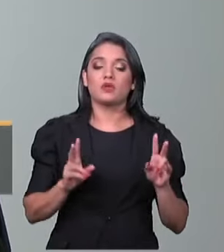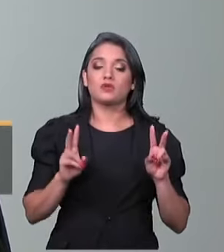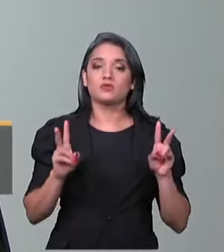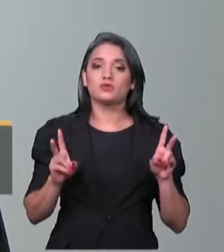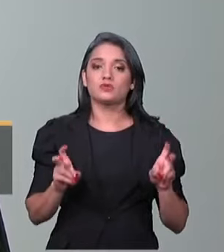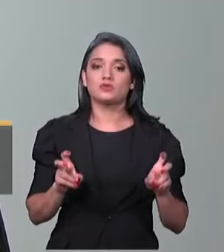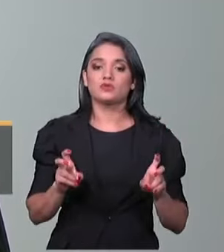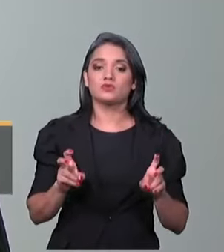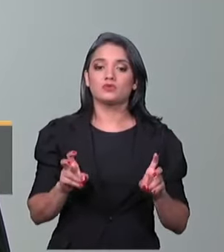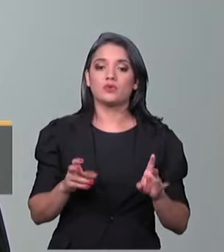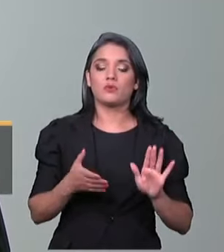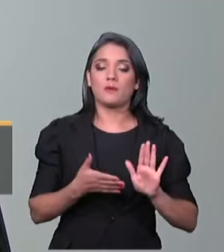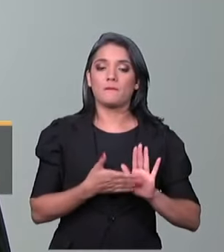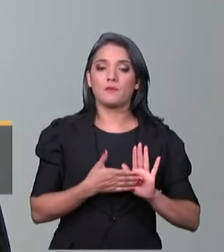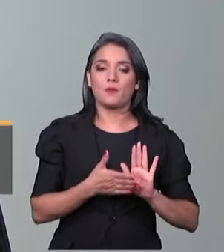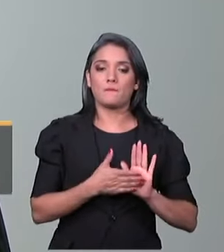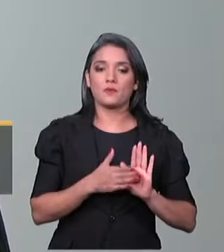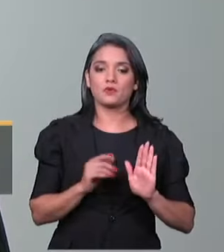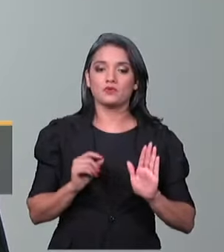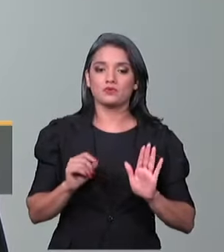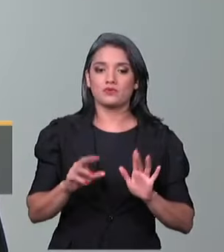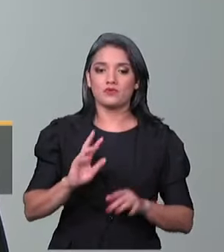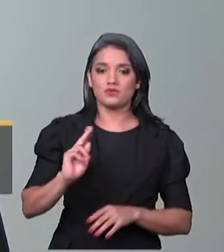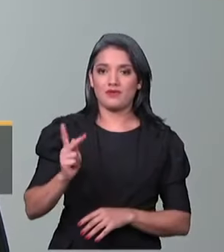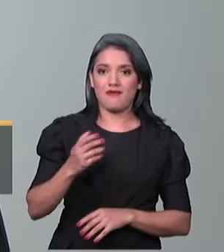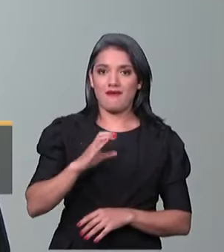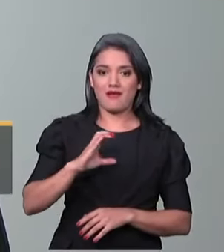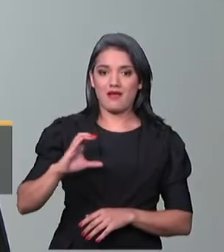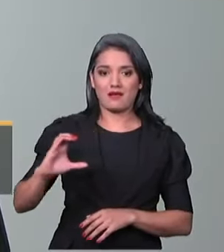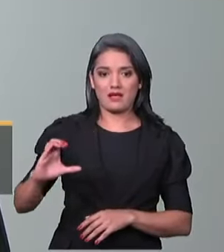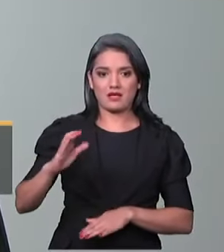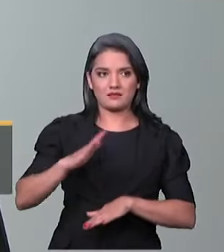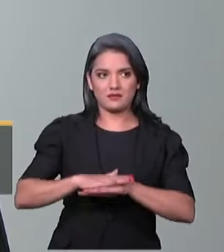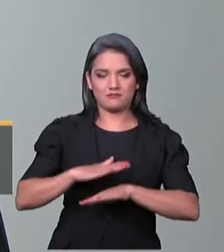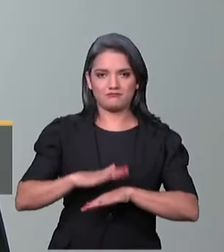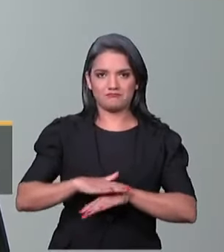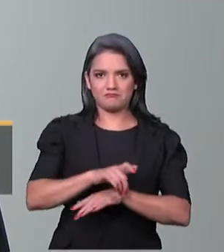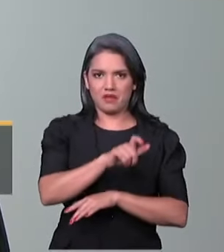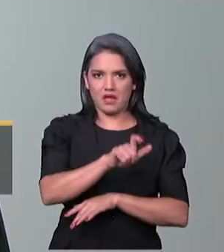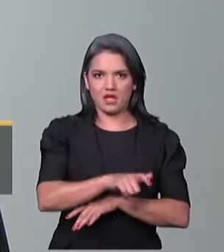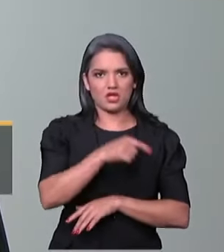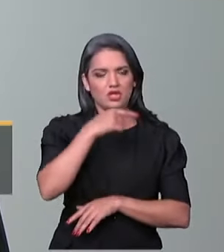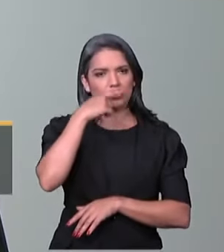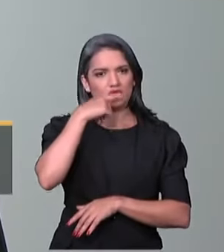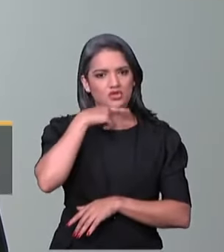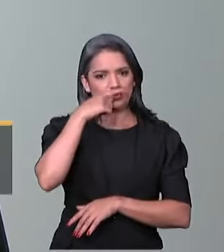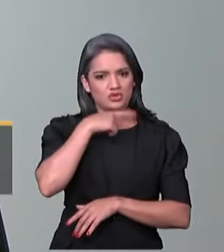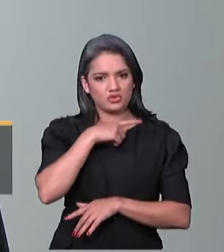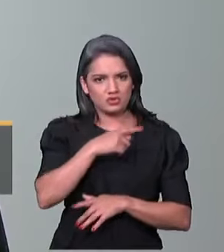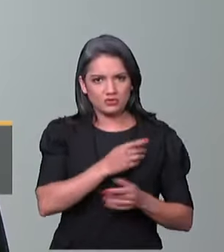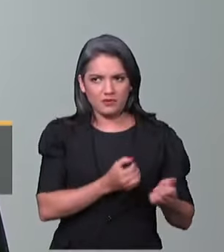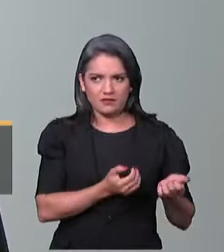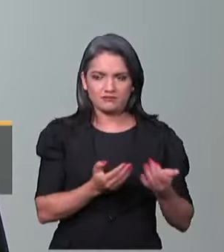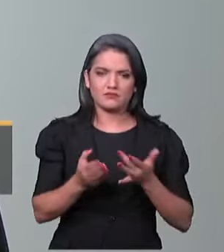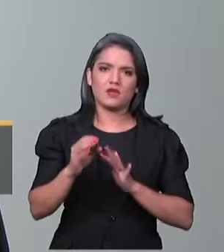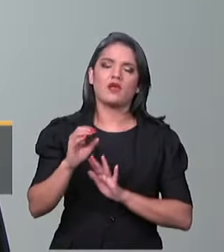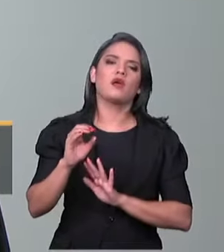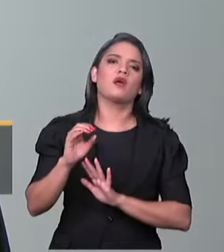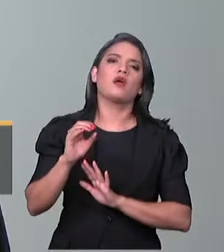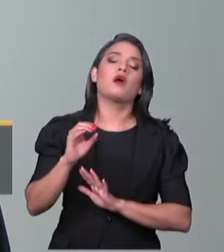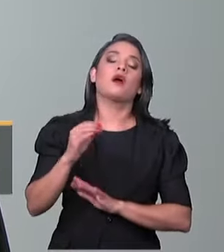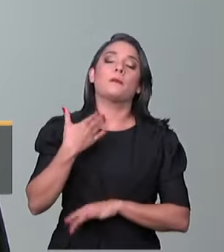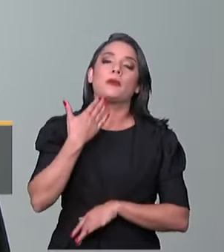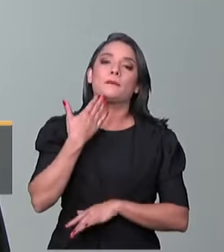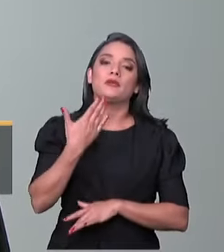proposição de concessão de Abas corpos de ofício formulada pelo Ministro Gilmar Mendes para fins de arquivamento do